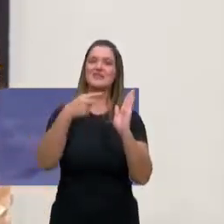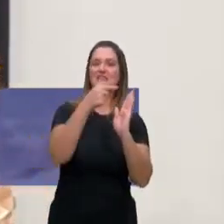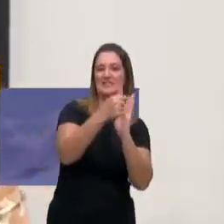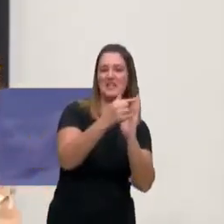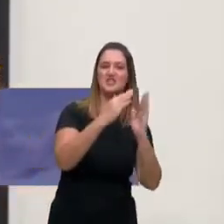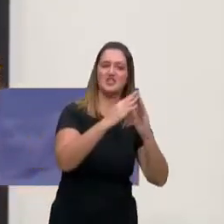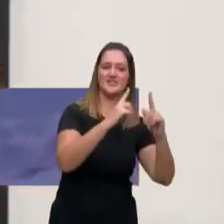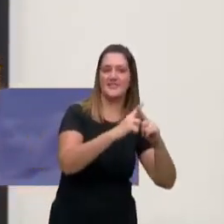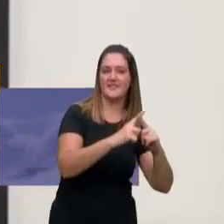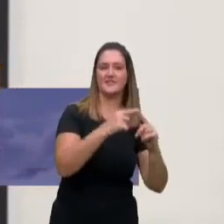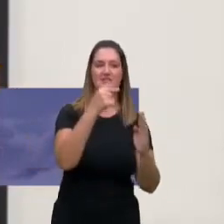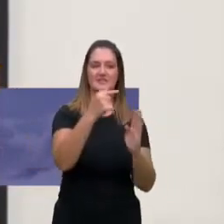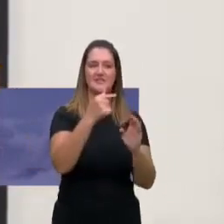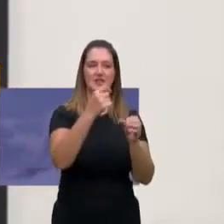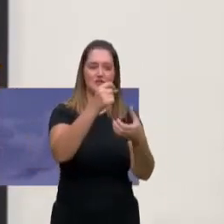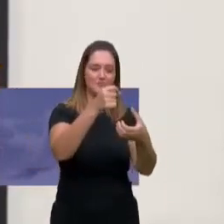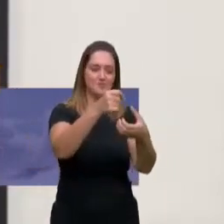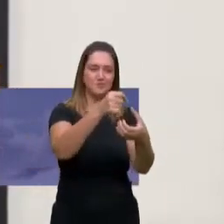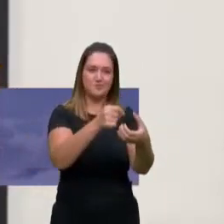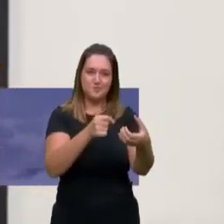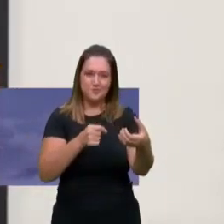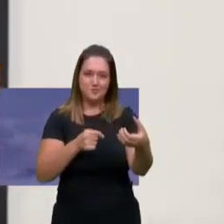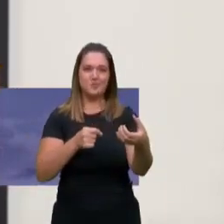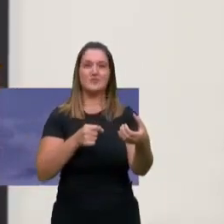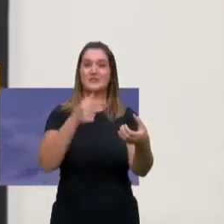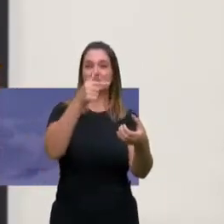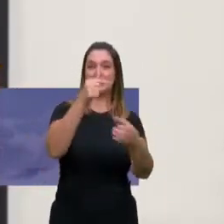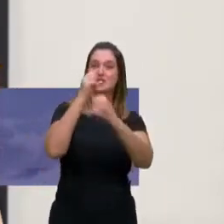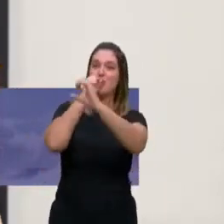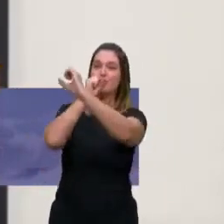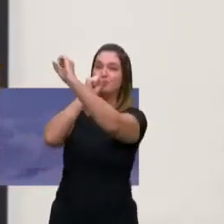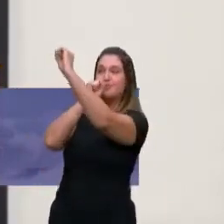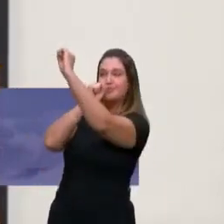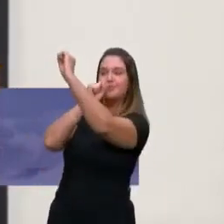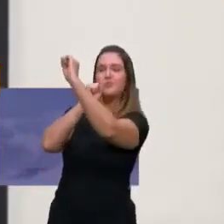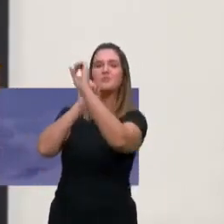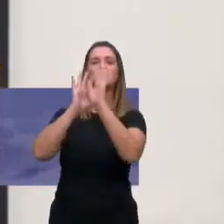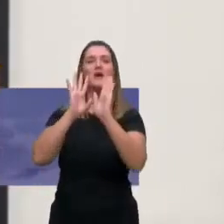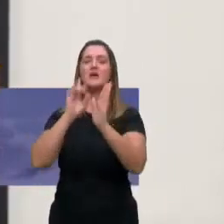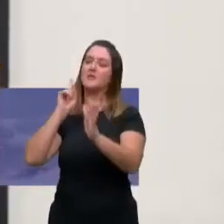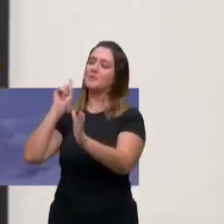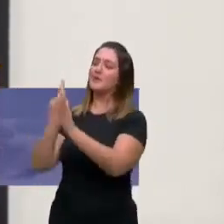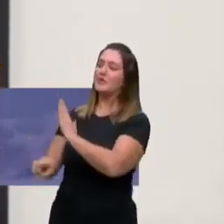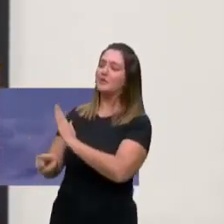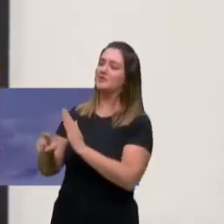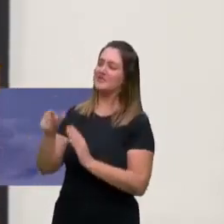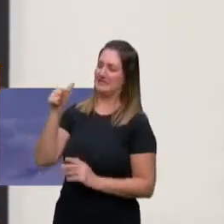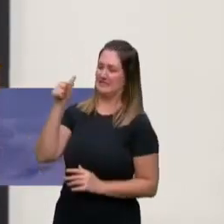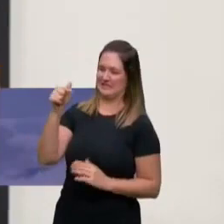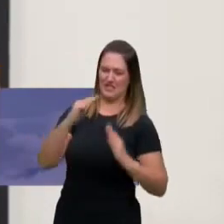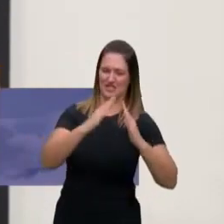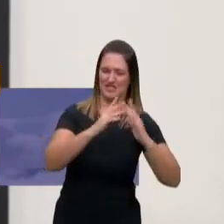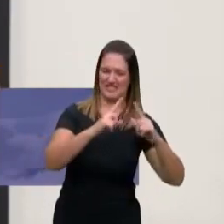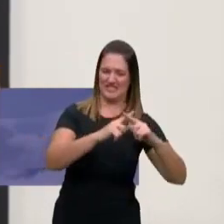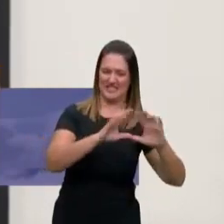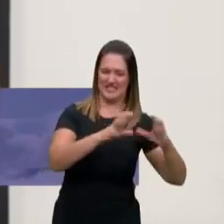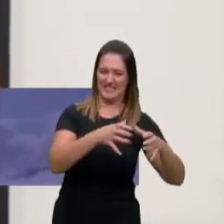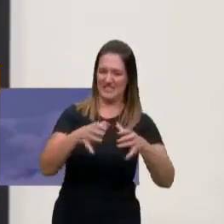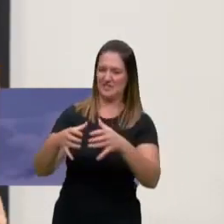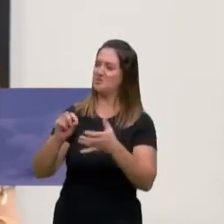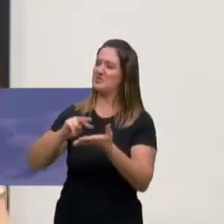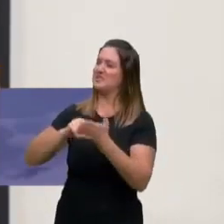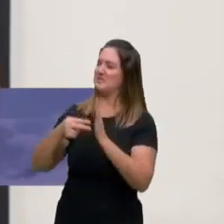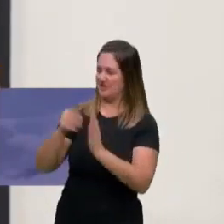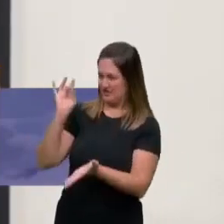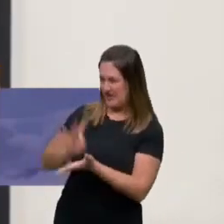7 igrejas, 7 selos, 7 trombetas. Primeiramente, eu gostaria de falar das 7 igrejas. Será que elas existiram de